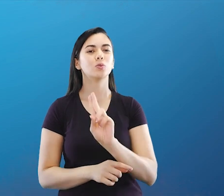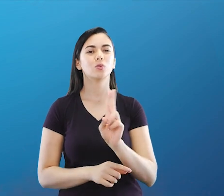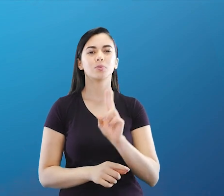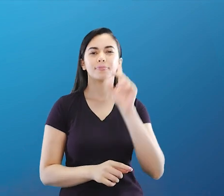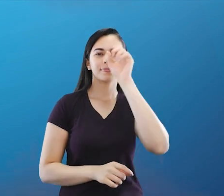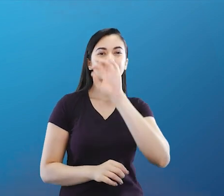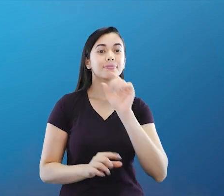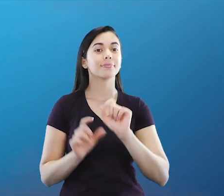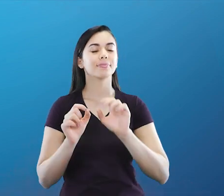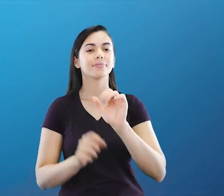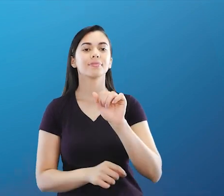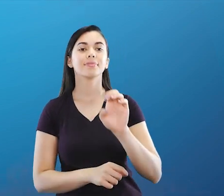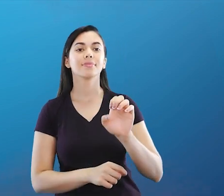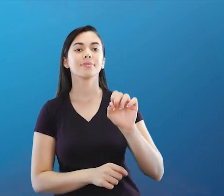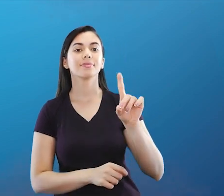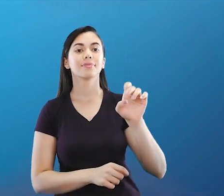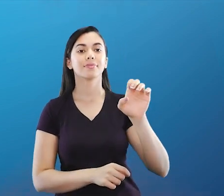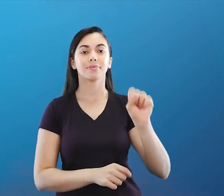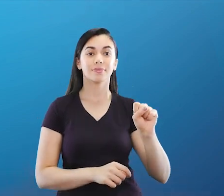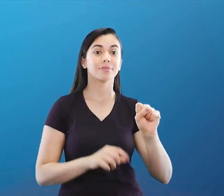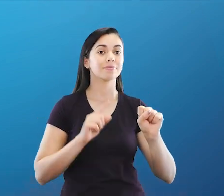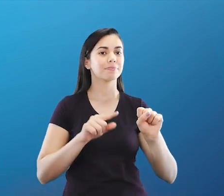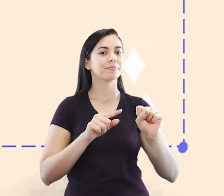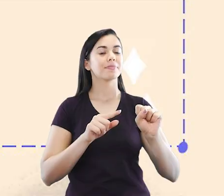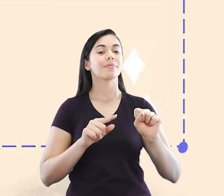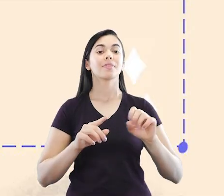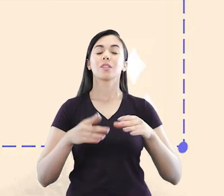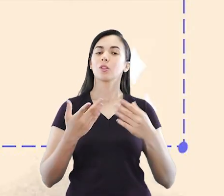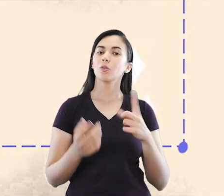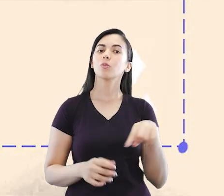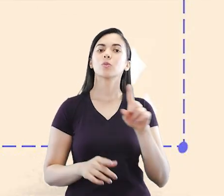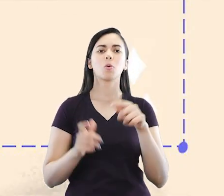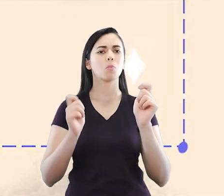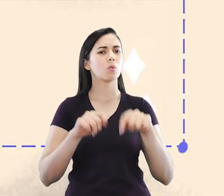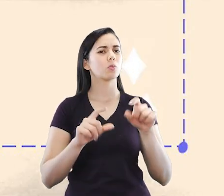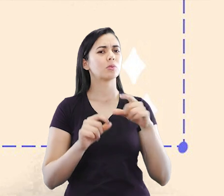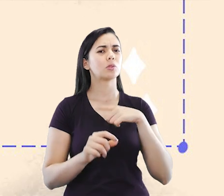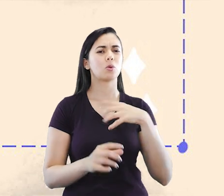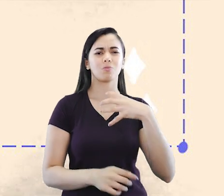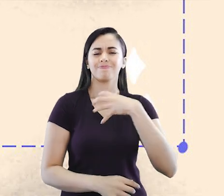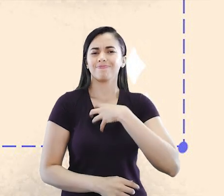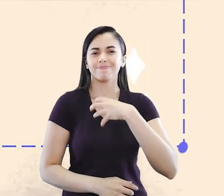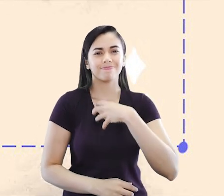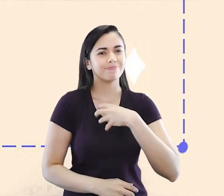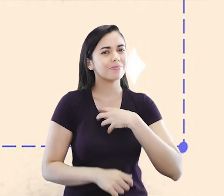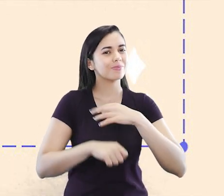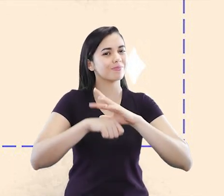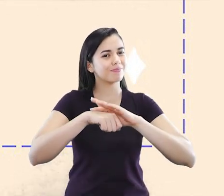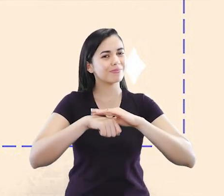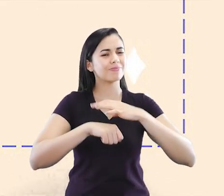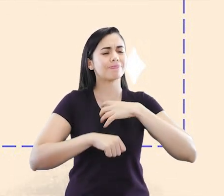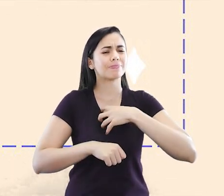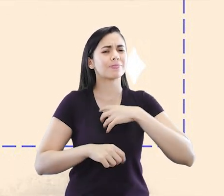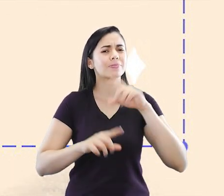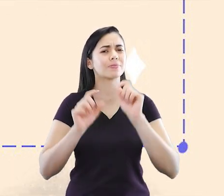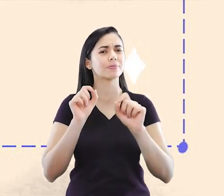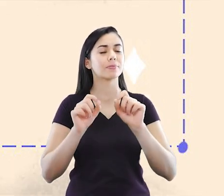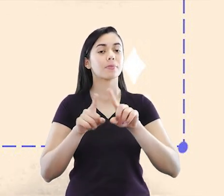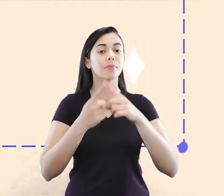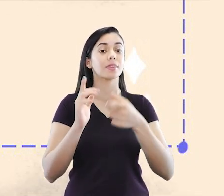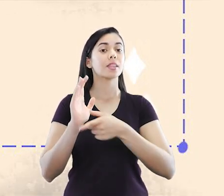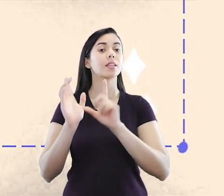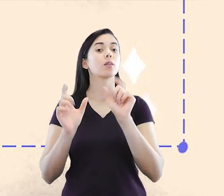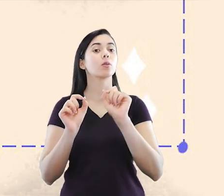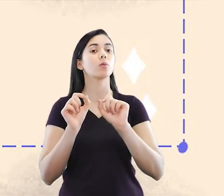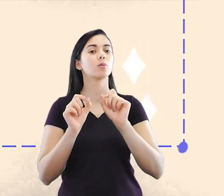pouquinho complicado, o Aedes aegypti, tá? E você pode ter diversos sintomas dessa doença. Mas